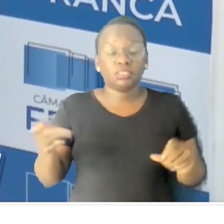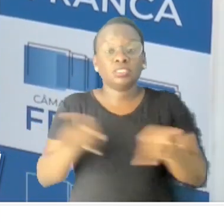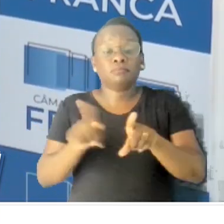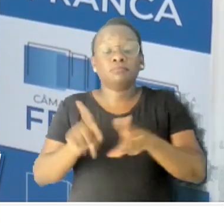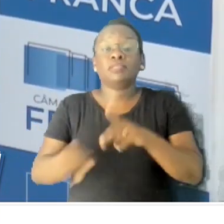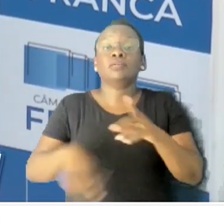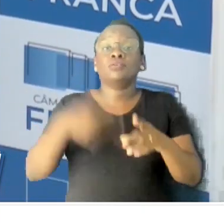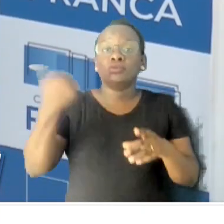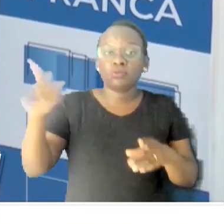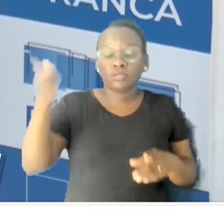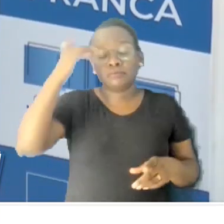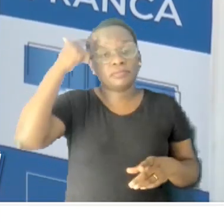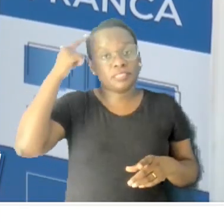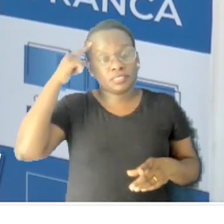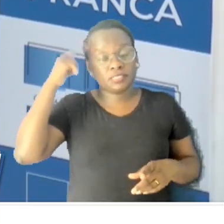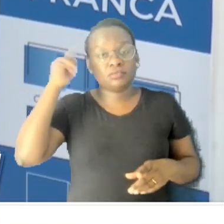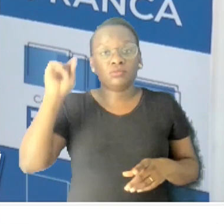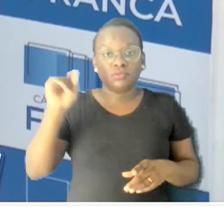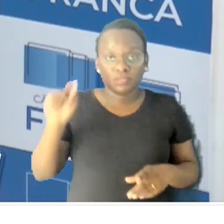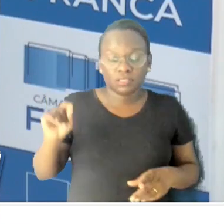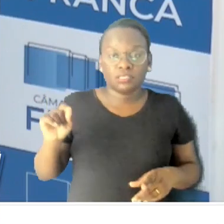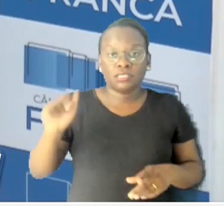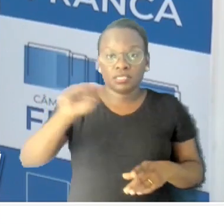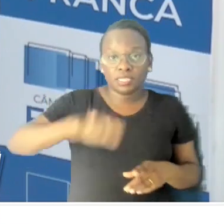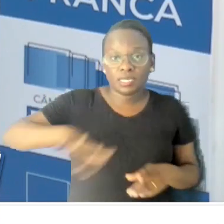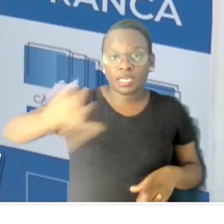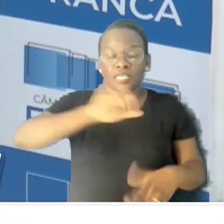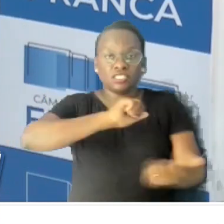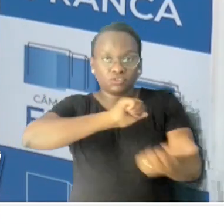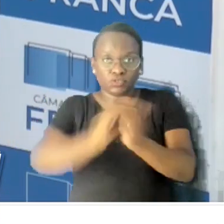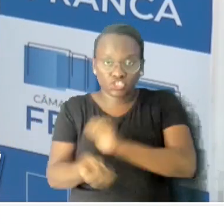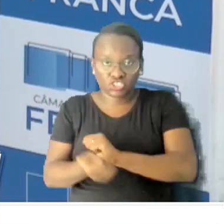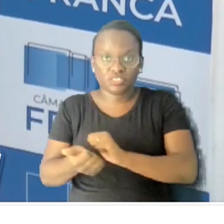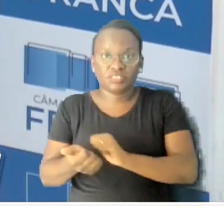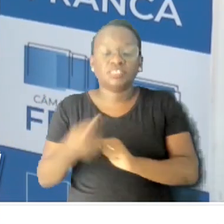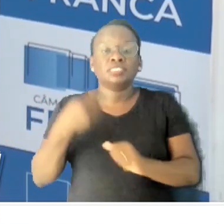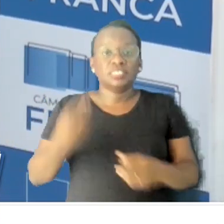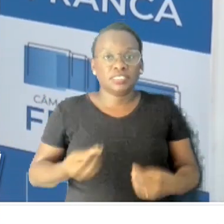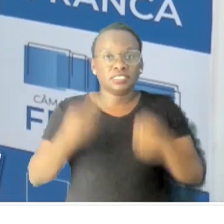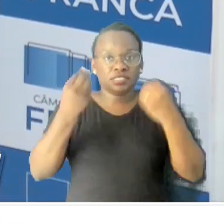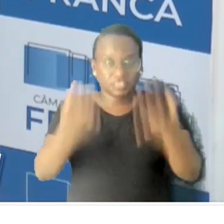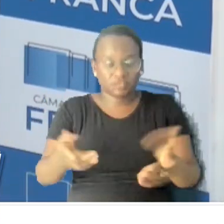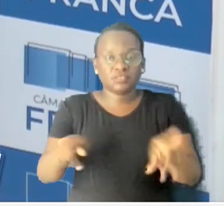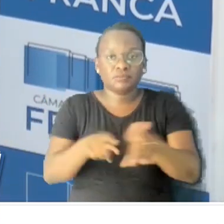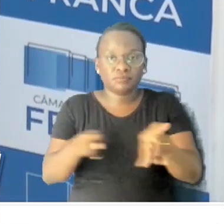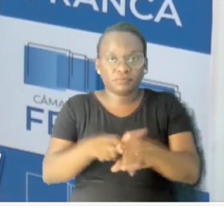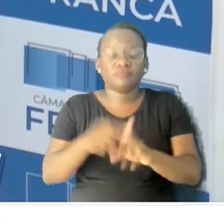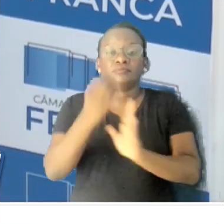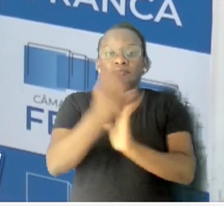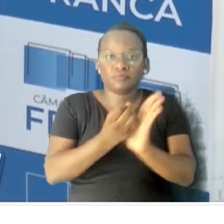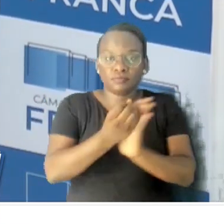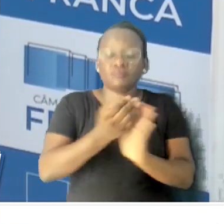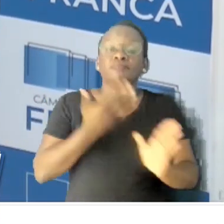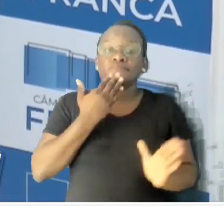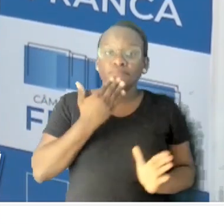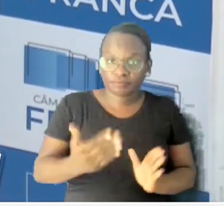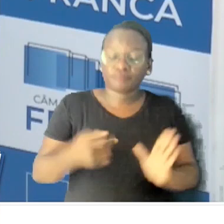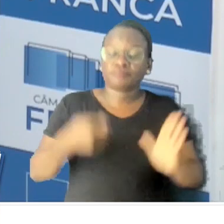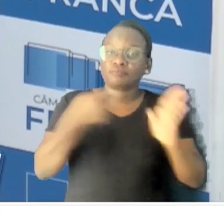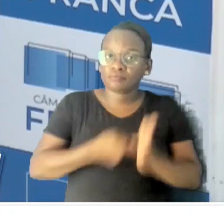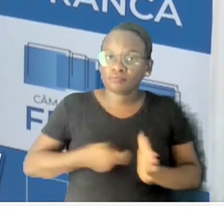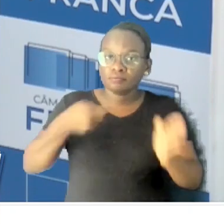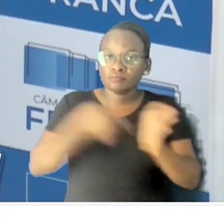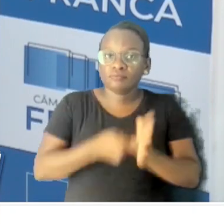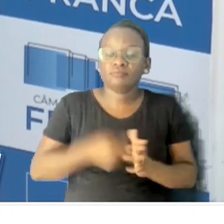pensando na área esportiva, foi entregue a ele um ofício reivindicando a